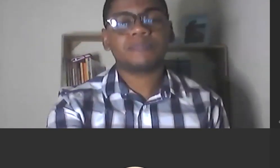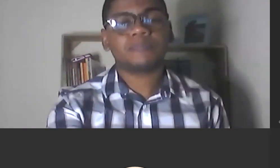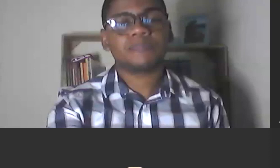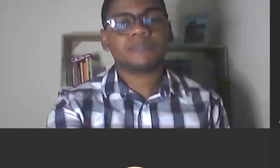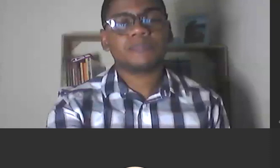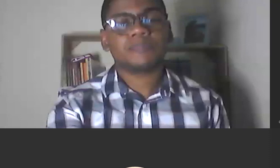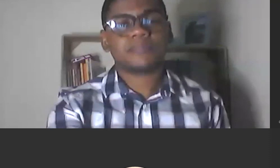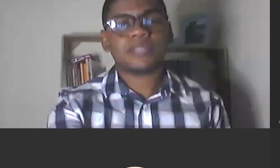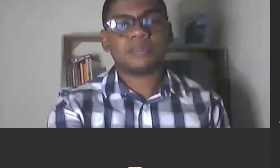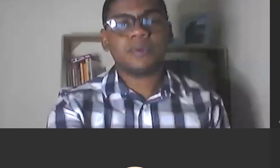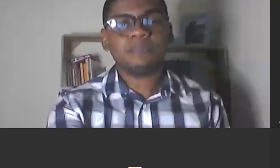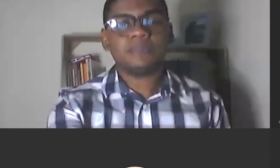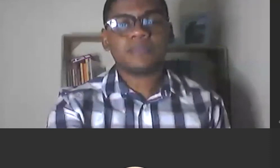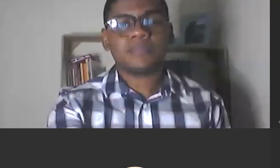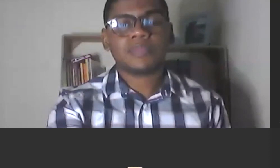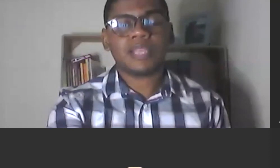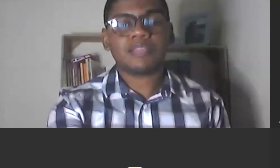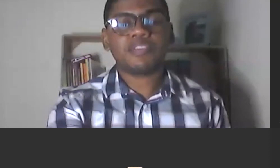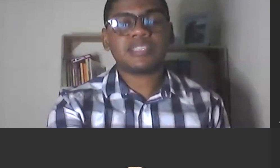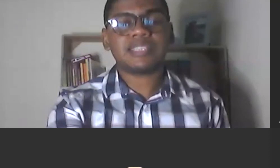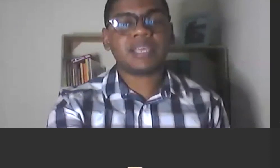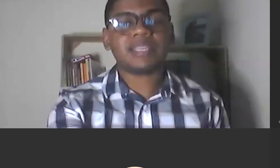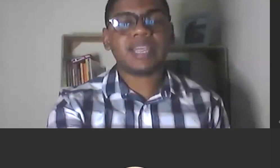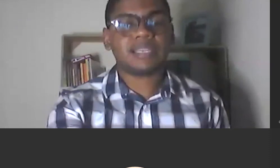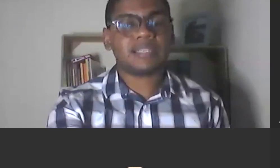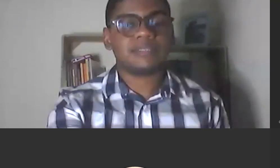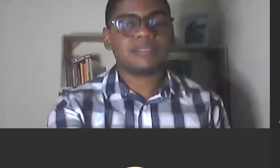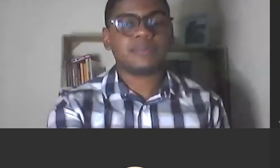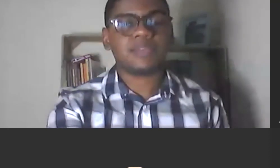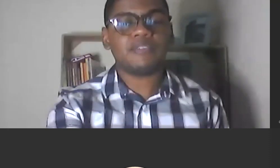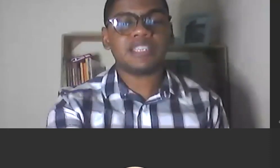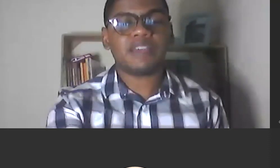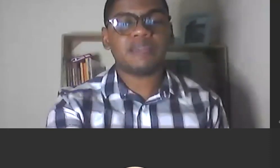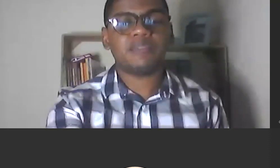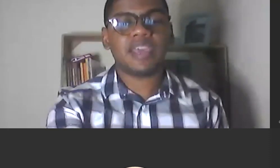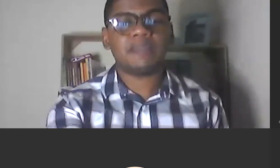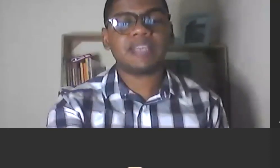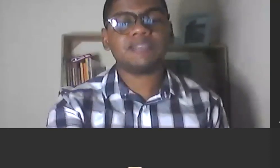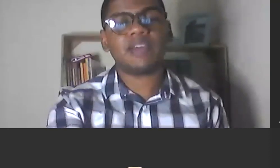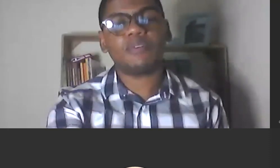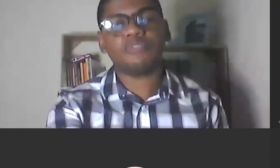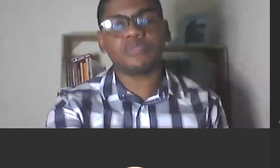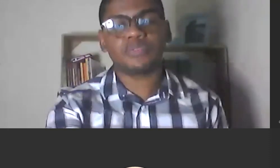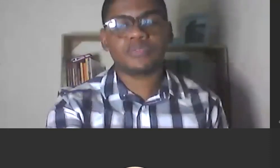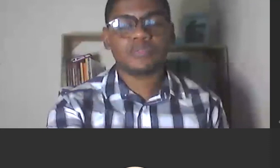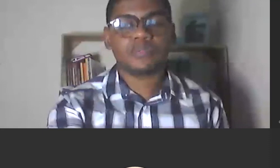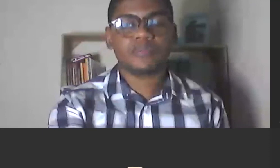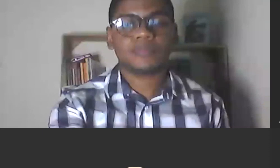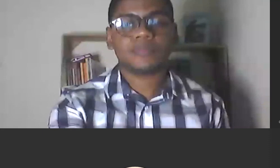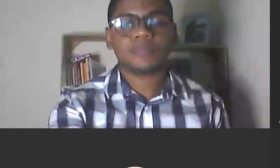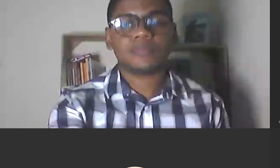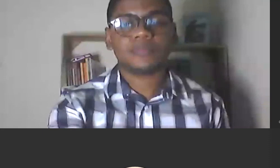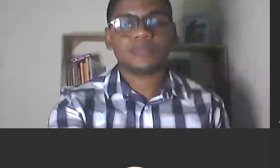pessoa. Tá bom? Tenta fixar a minha tela. Porque aí você vai me ver, mas vai